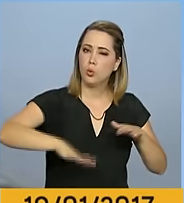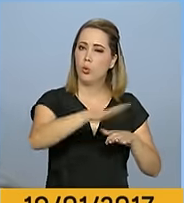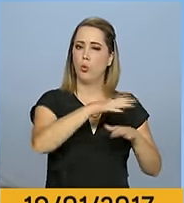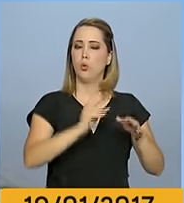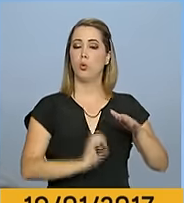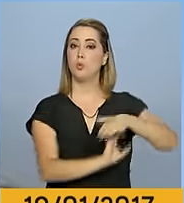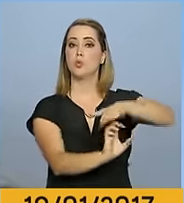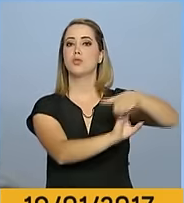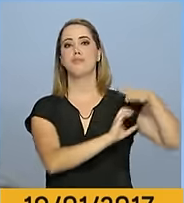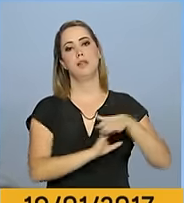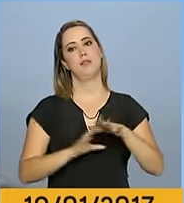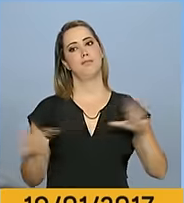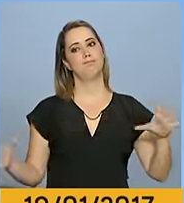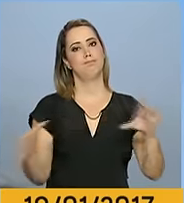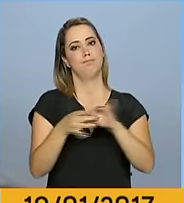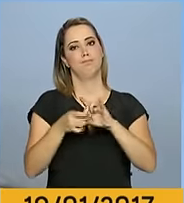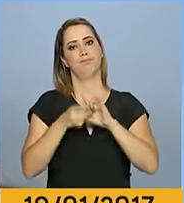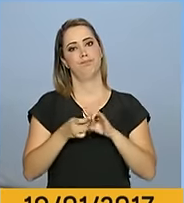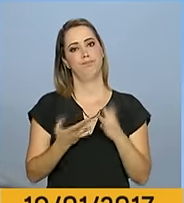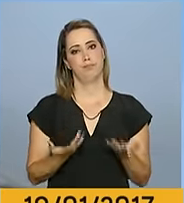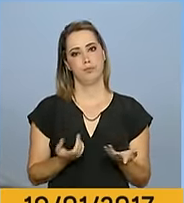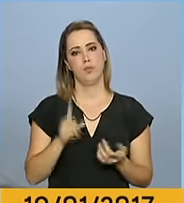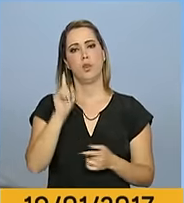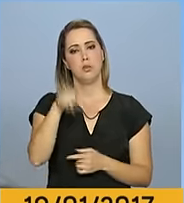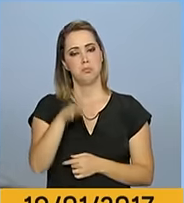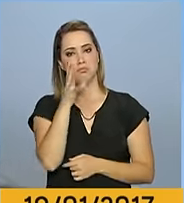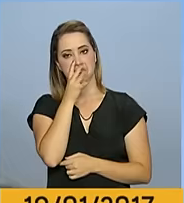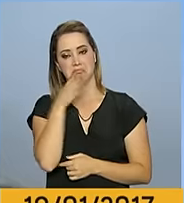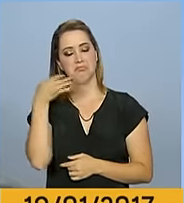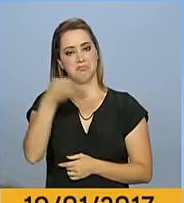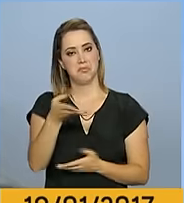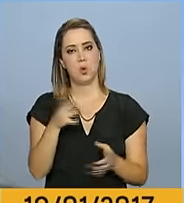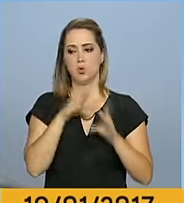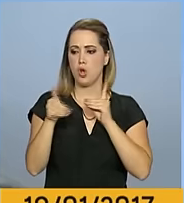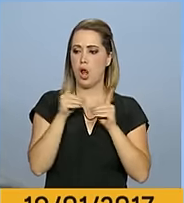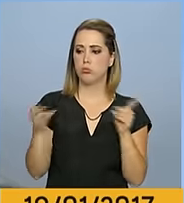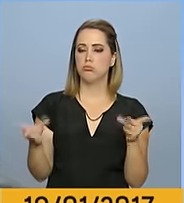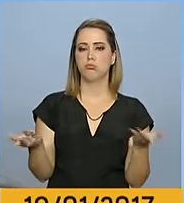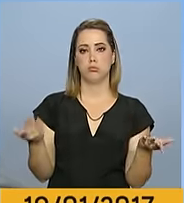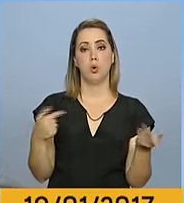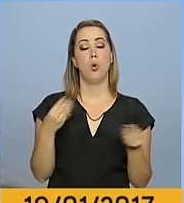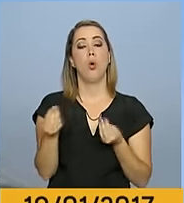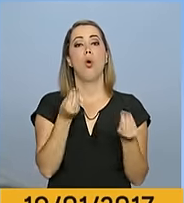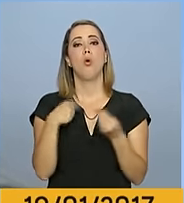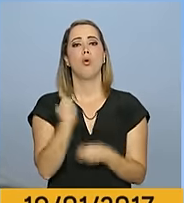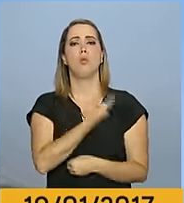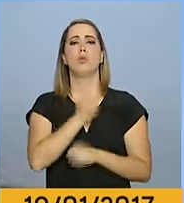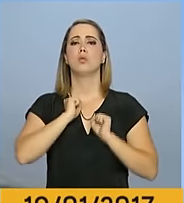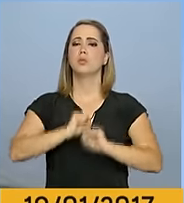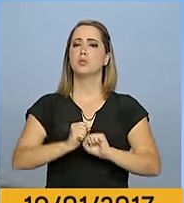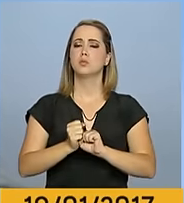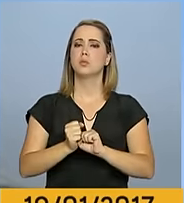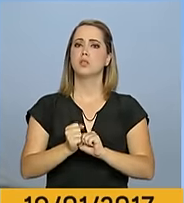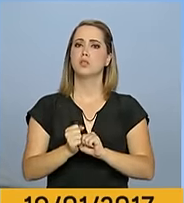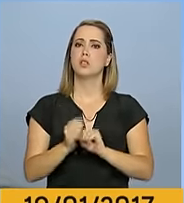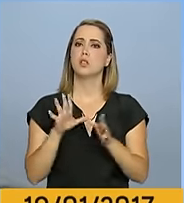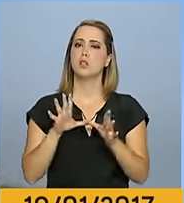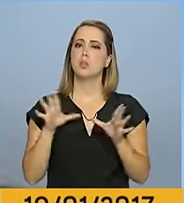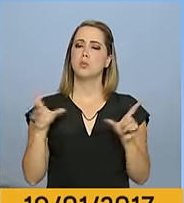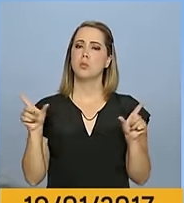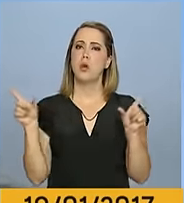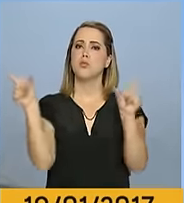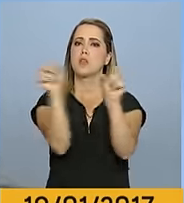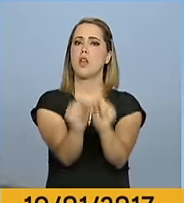E interessante, vejam que coisa curiosa como o diálogo funciona, né? Como é que nós conseguimos formatar